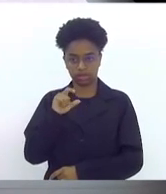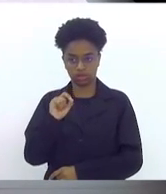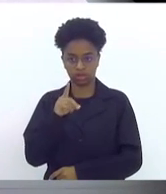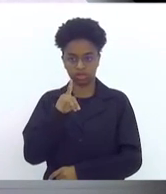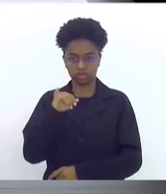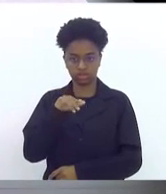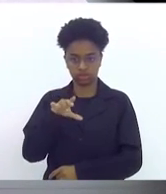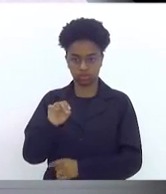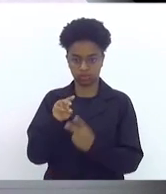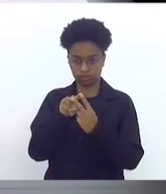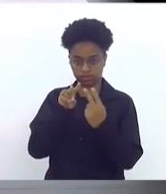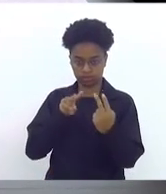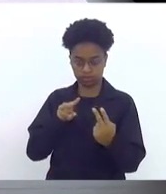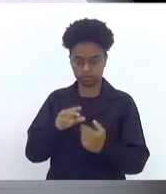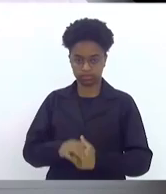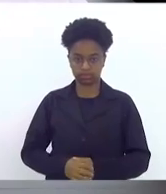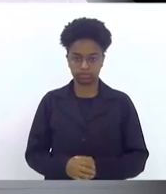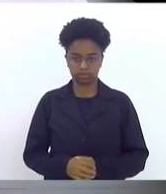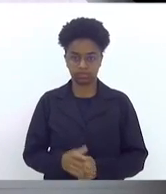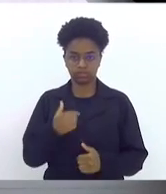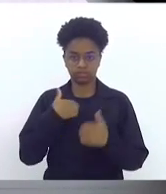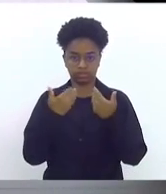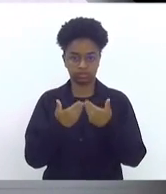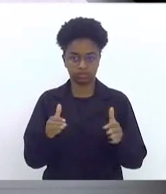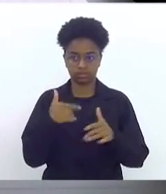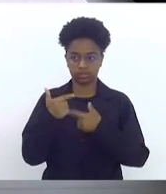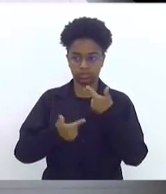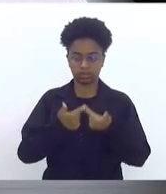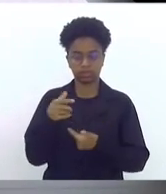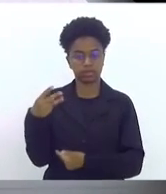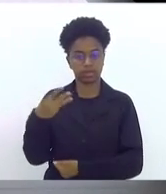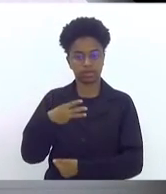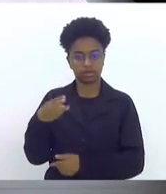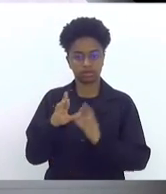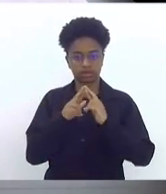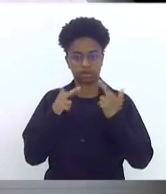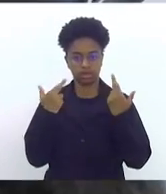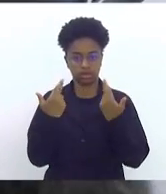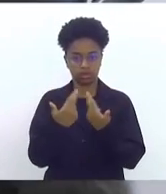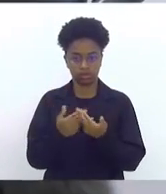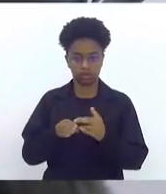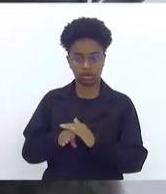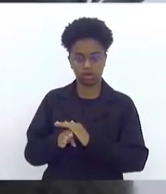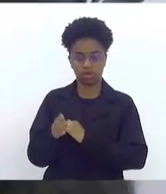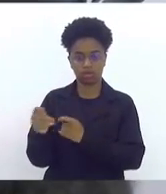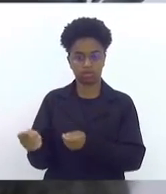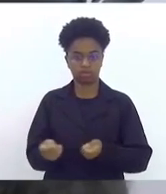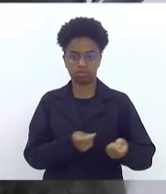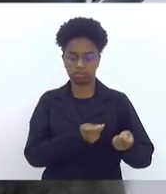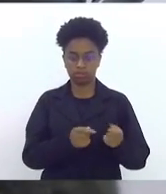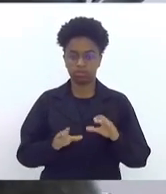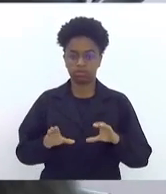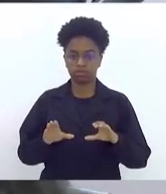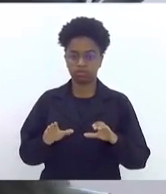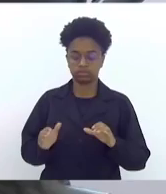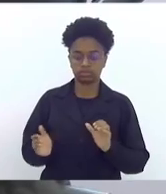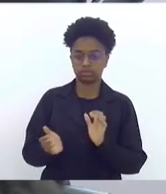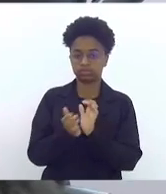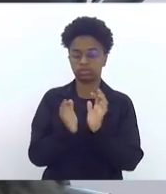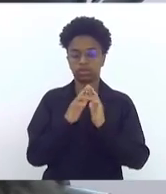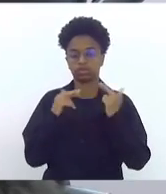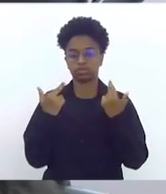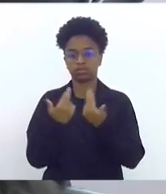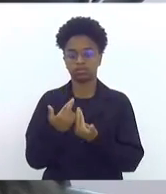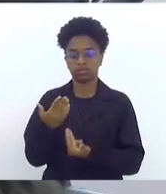está online. Dou por abertos os trabalhos da terceira reunião ordinária com a oitiva do